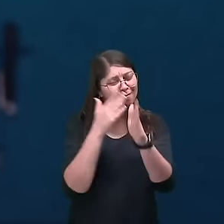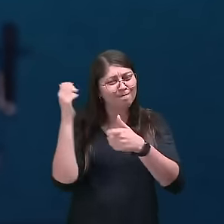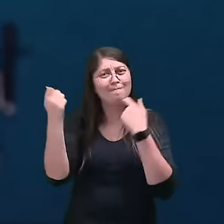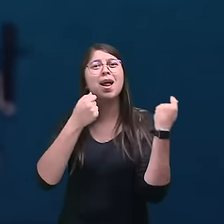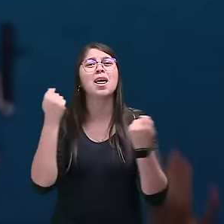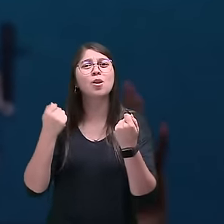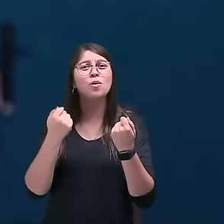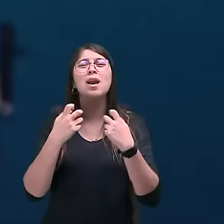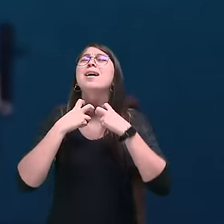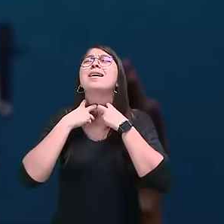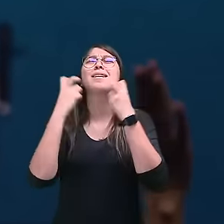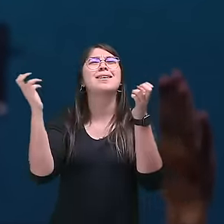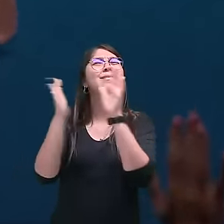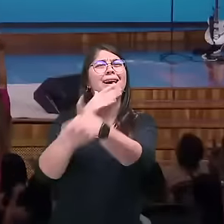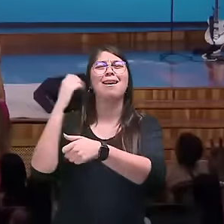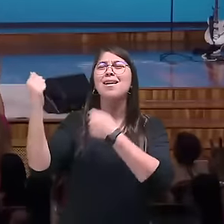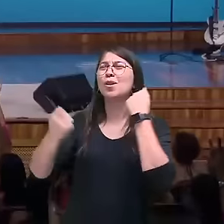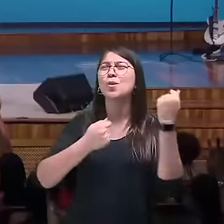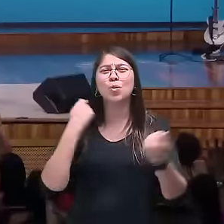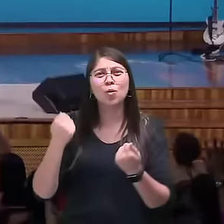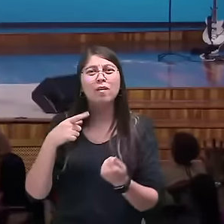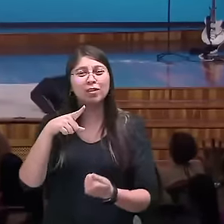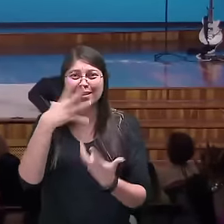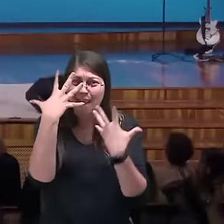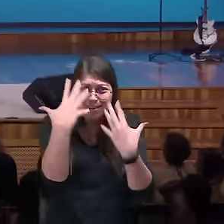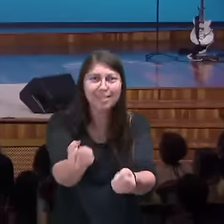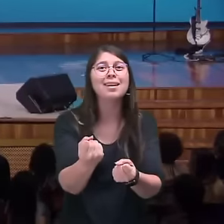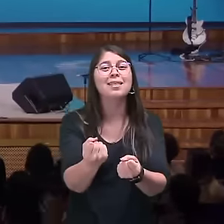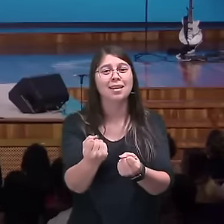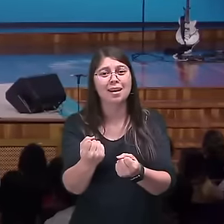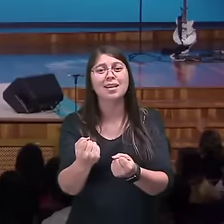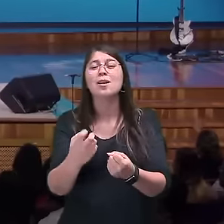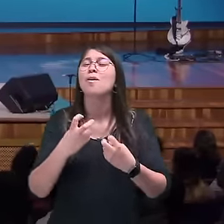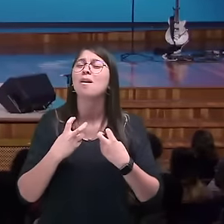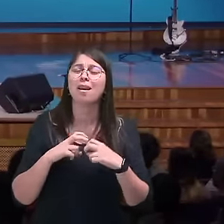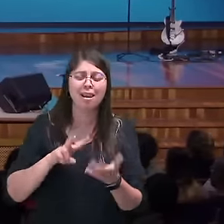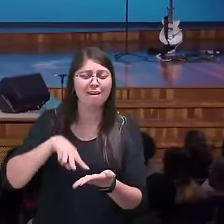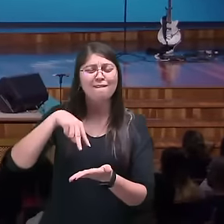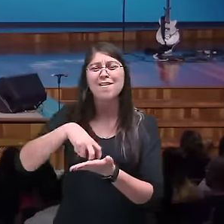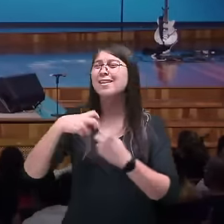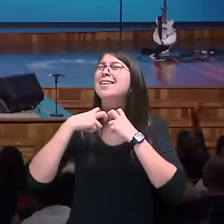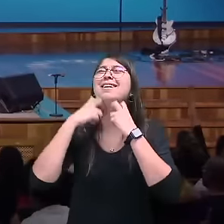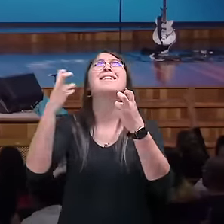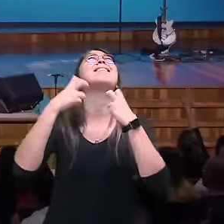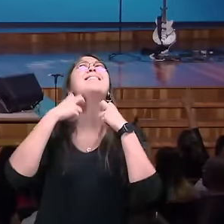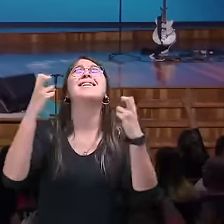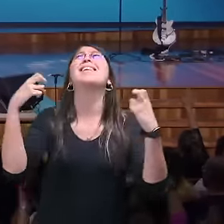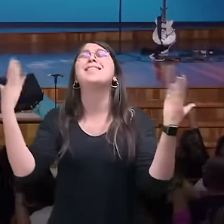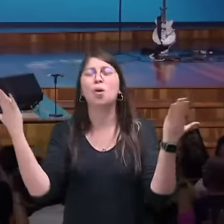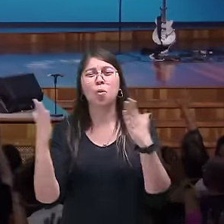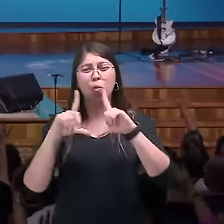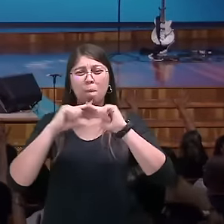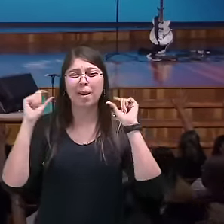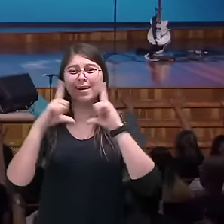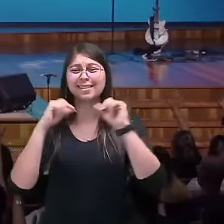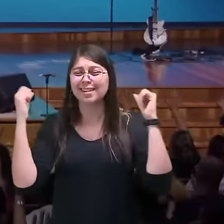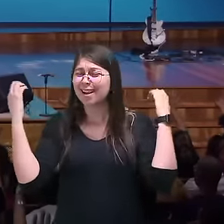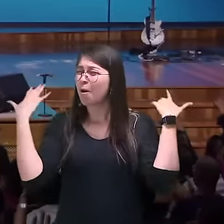para você, grita um aleluia. Se esta palavra para você, dá um grito que se escute em toda Brasília.